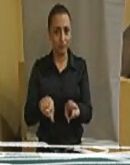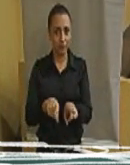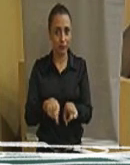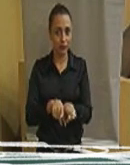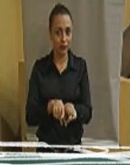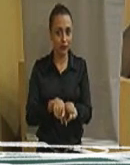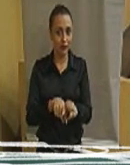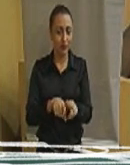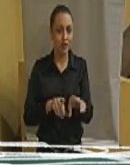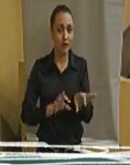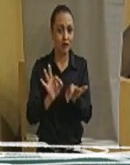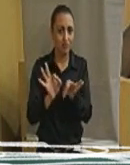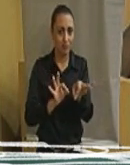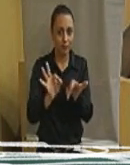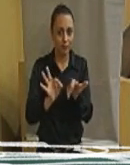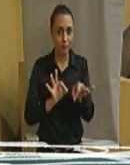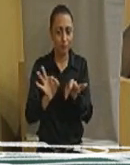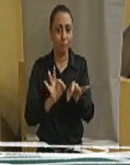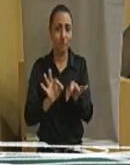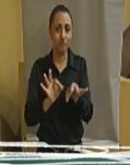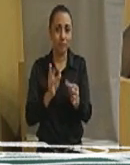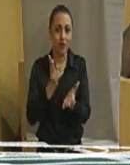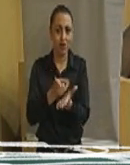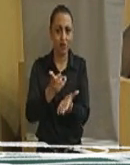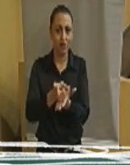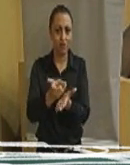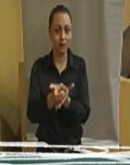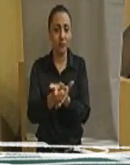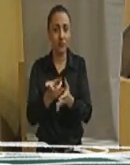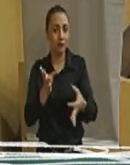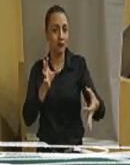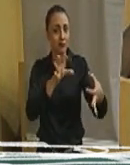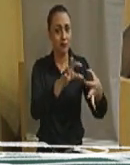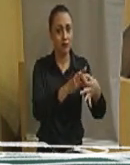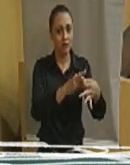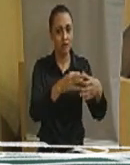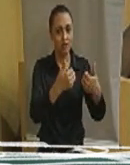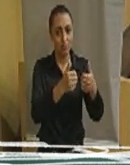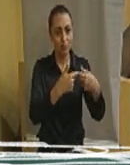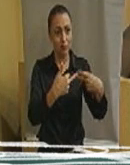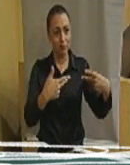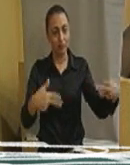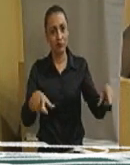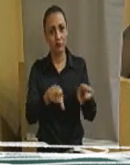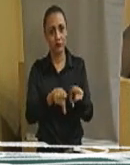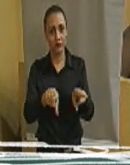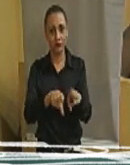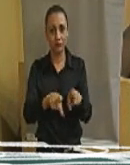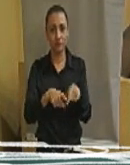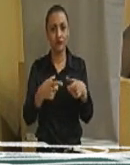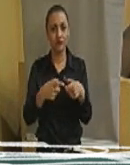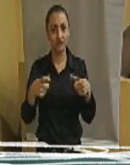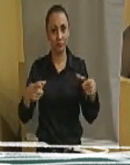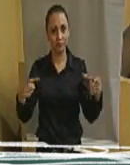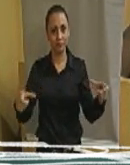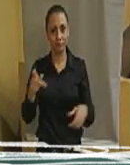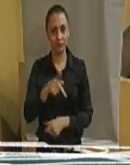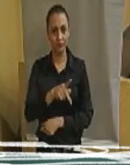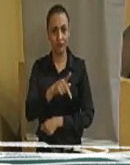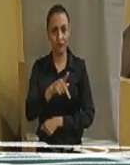em funcionamento e gerencia as bolsas de permanência, alimentação, transporte e tivemos aumento no número de bolsas